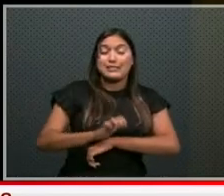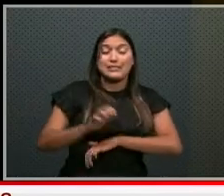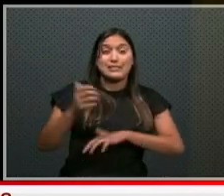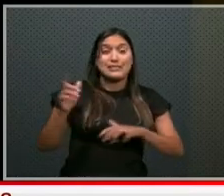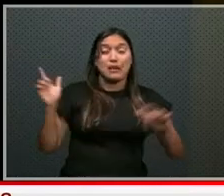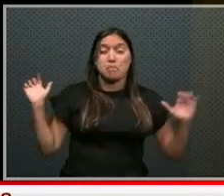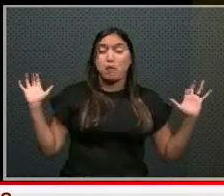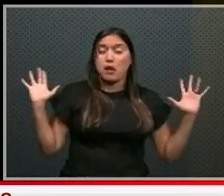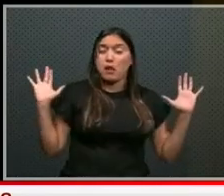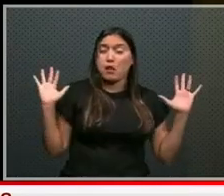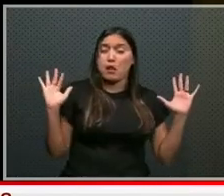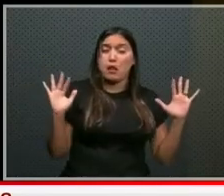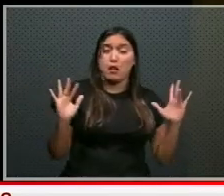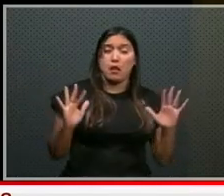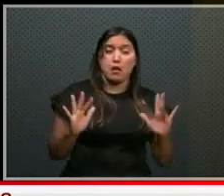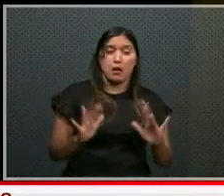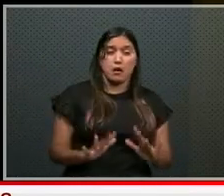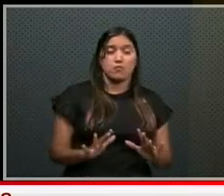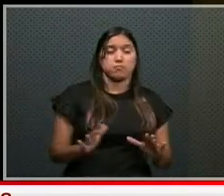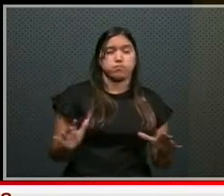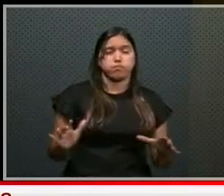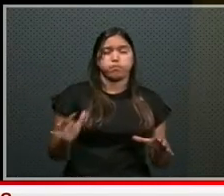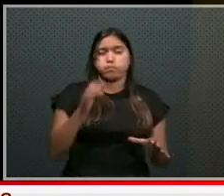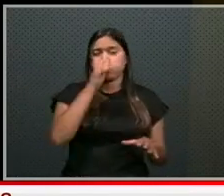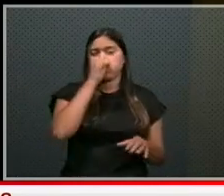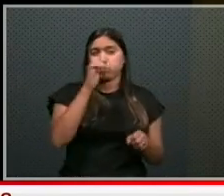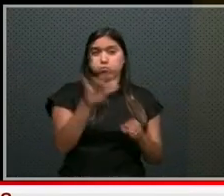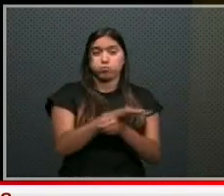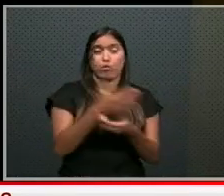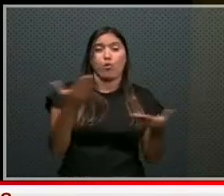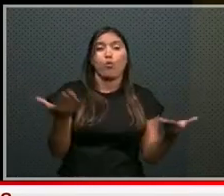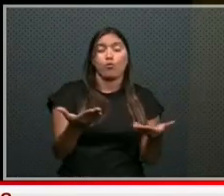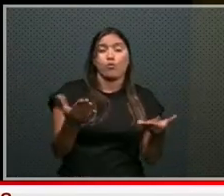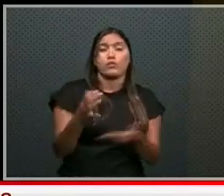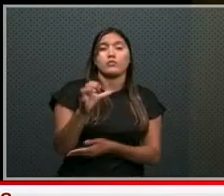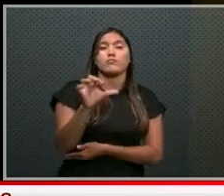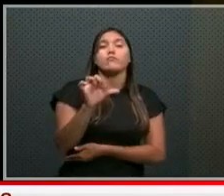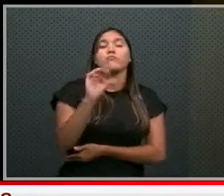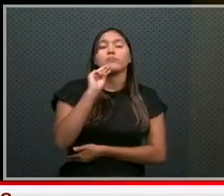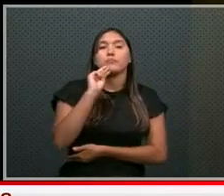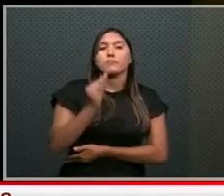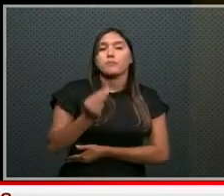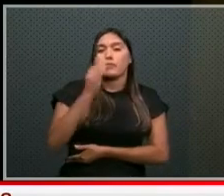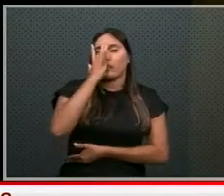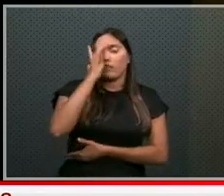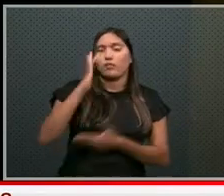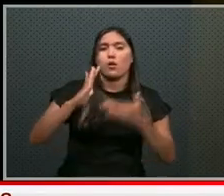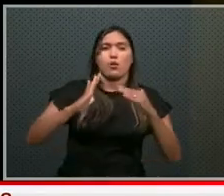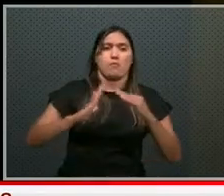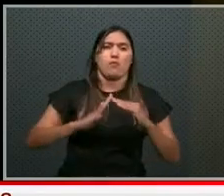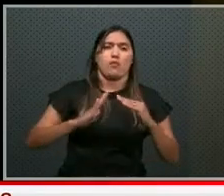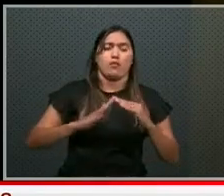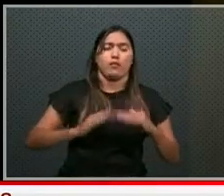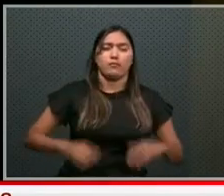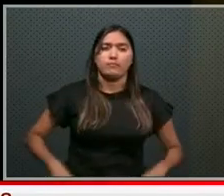processo migratório hoje nós somos nove milhões de habitantes entendeu